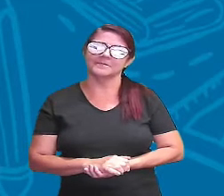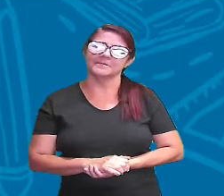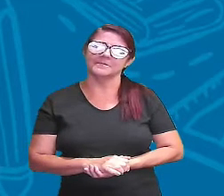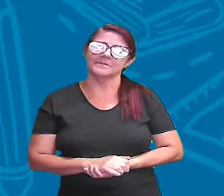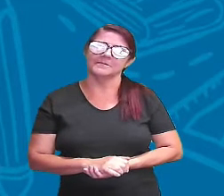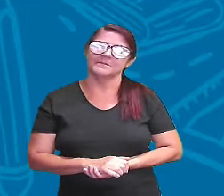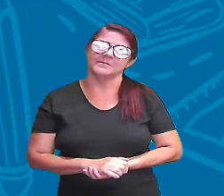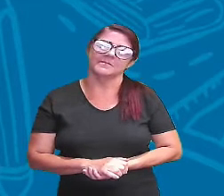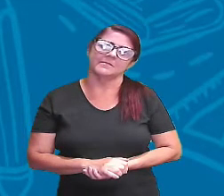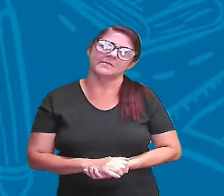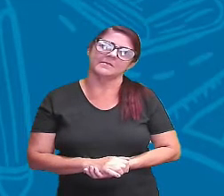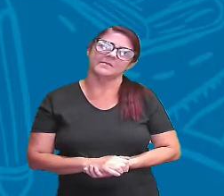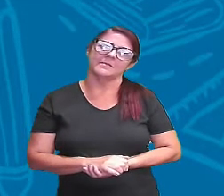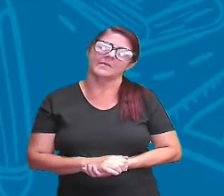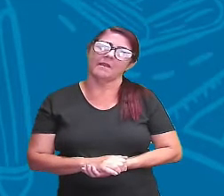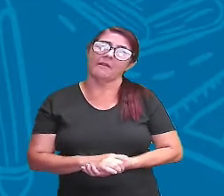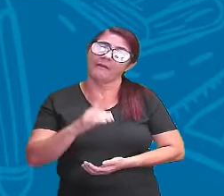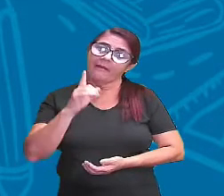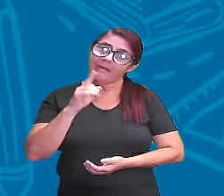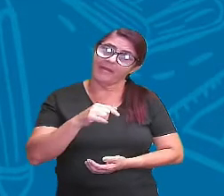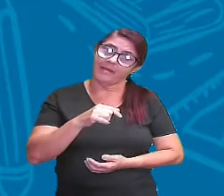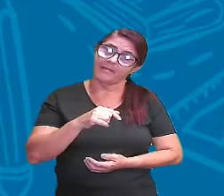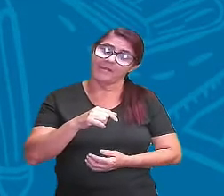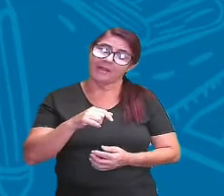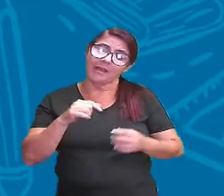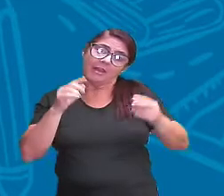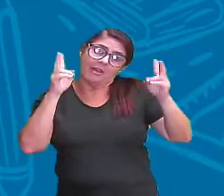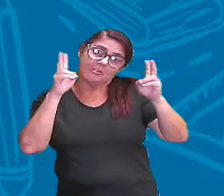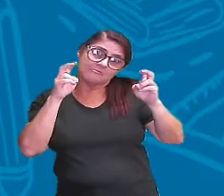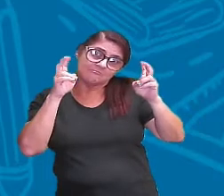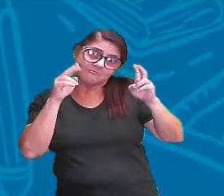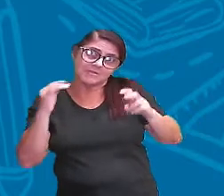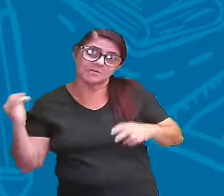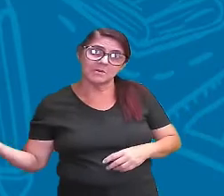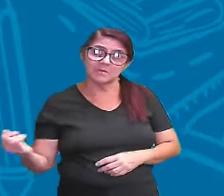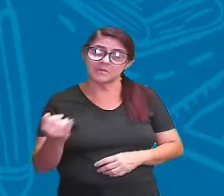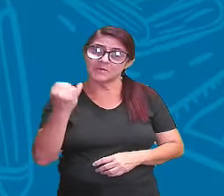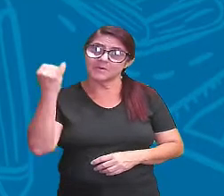são o ponto-chave da história, a parte importante.